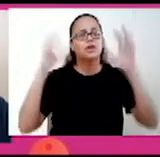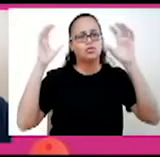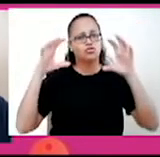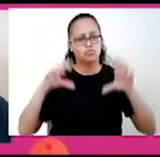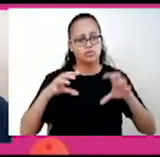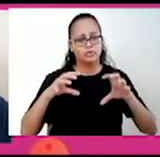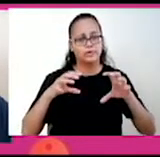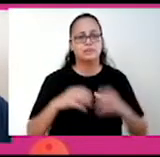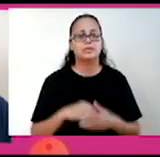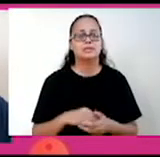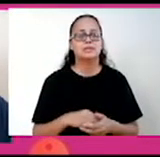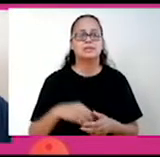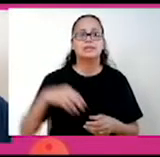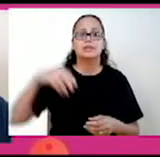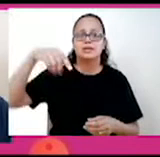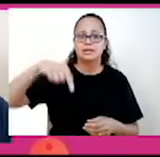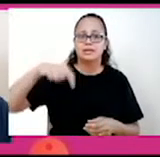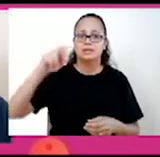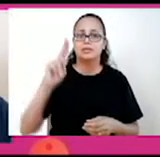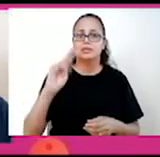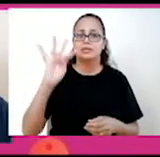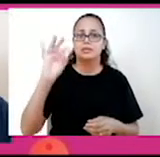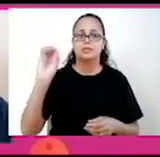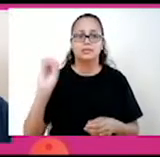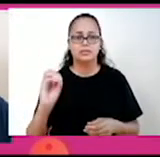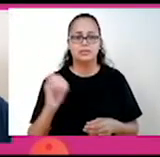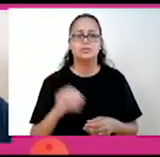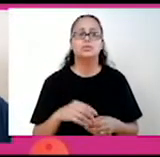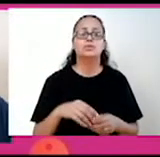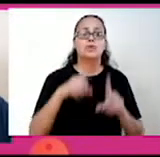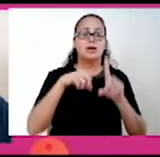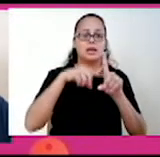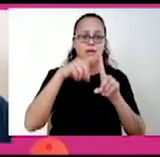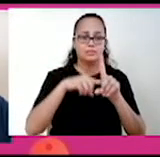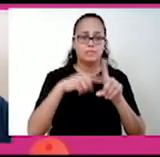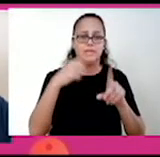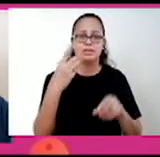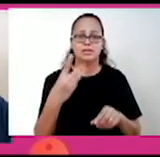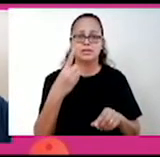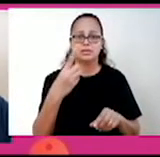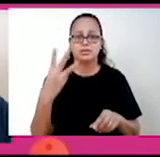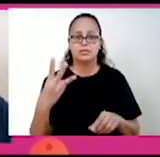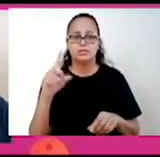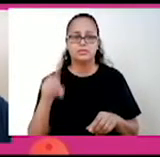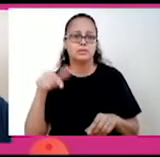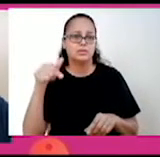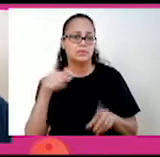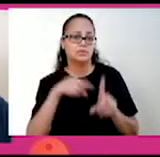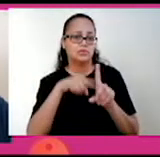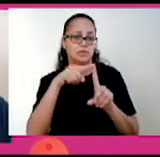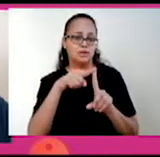chuvosas. Enquanto em Quito, a média anual é de 13,7 graus, em Manaus, ela chega a